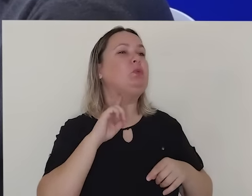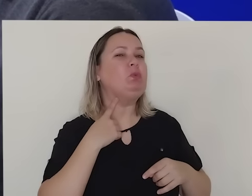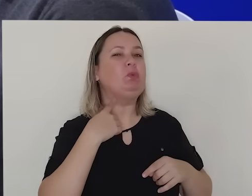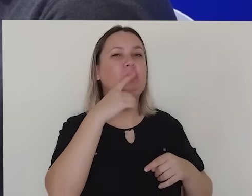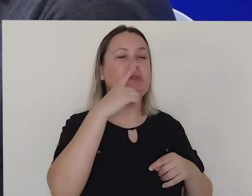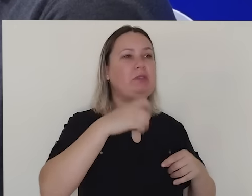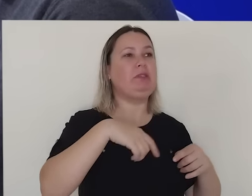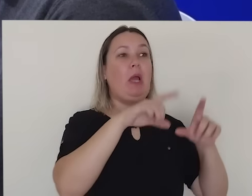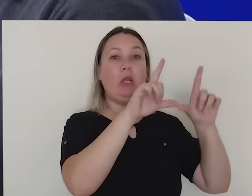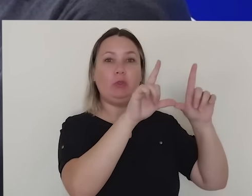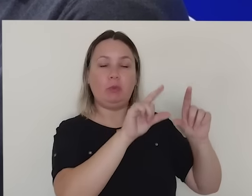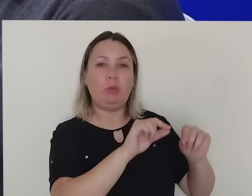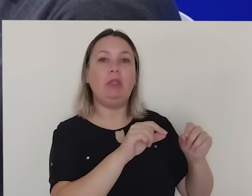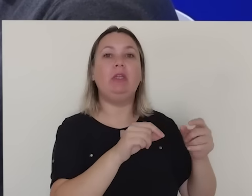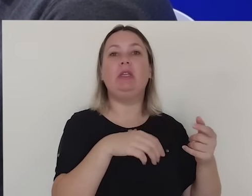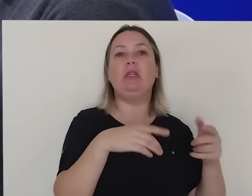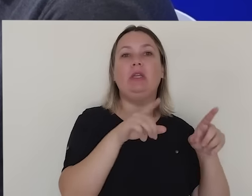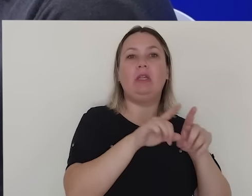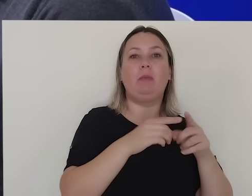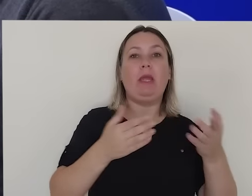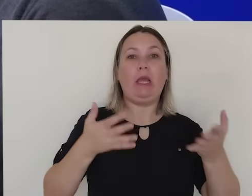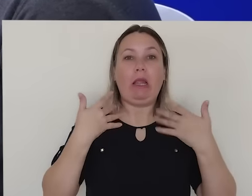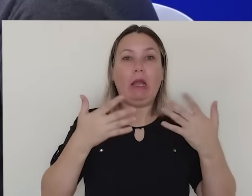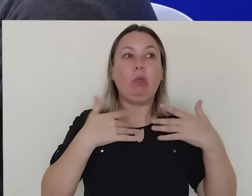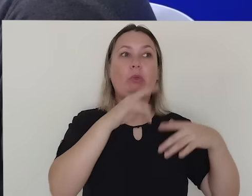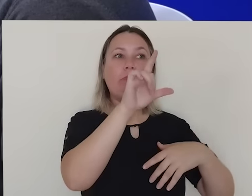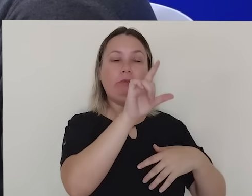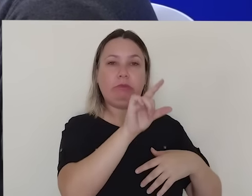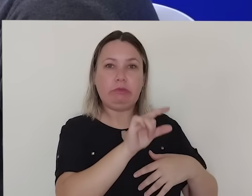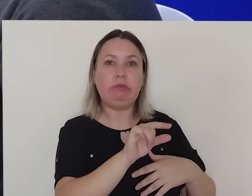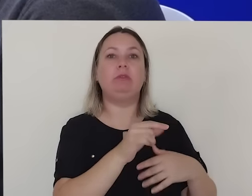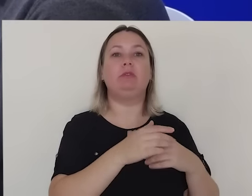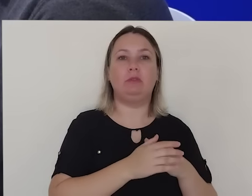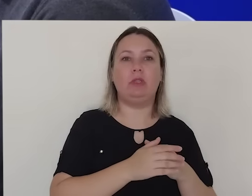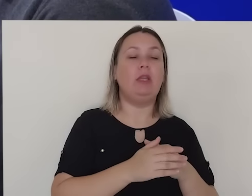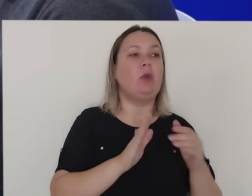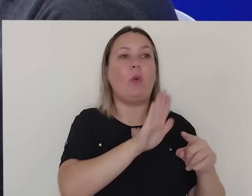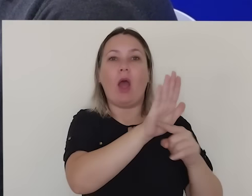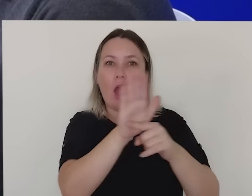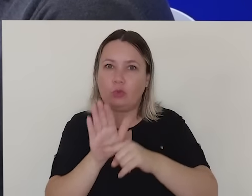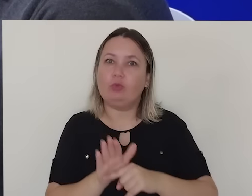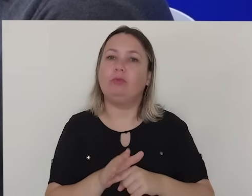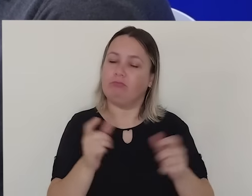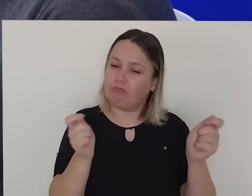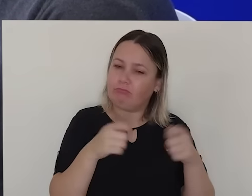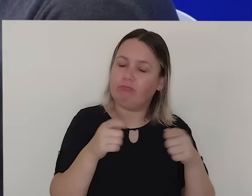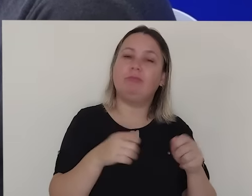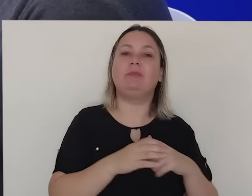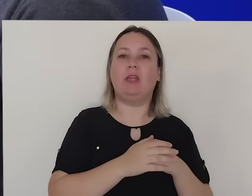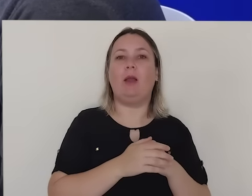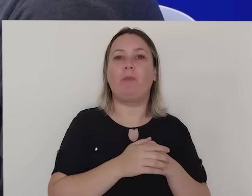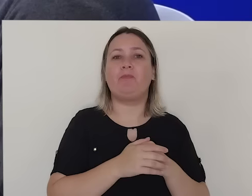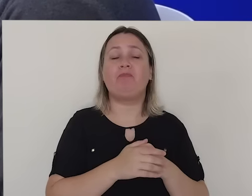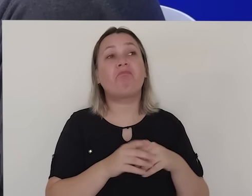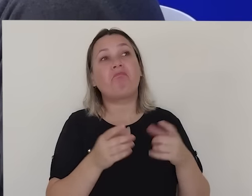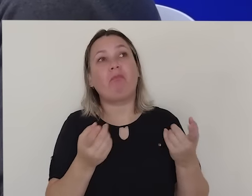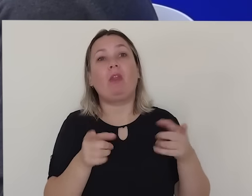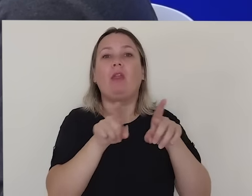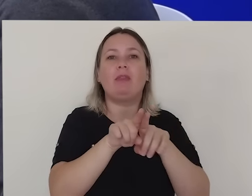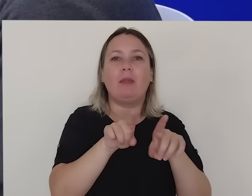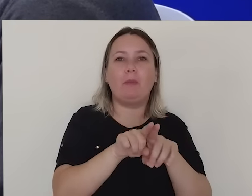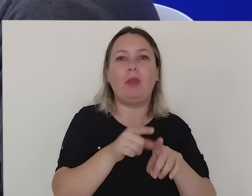Terra com os produtos e por isso tão agressivamente atacando em vários mercados pelo mundo e e também tem a questão